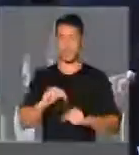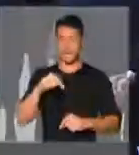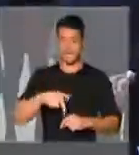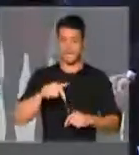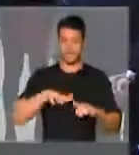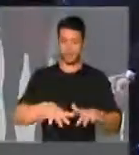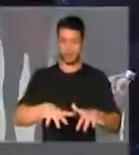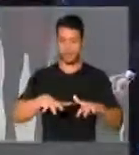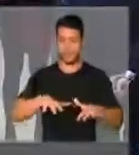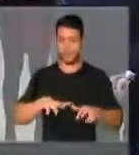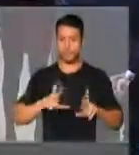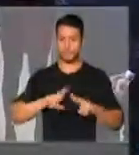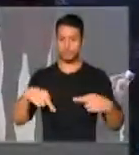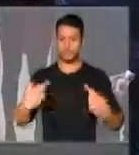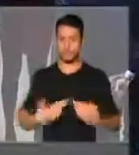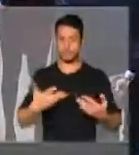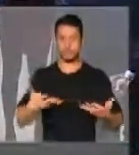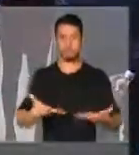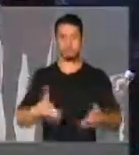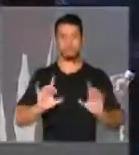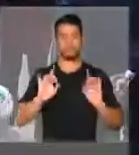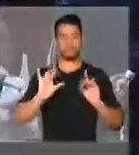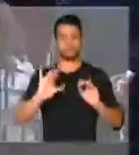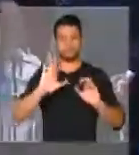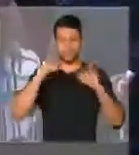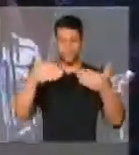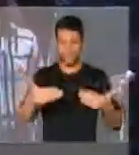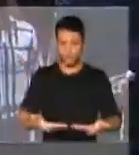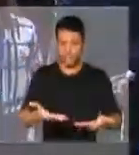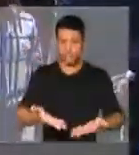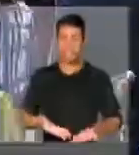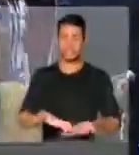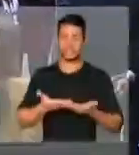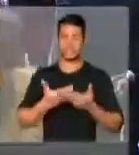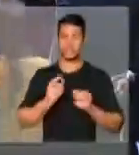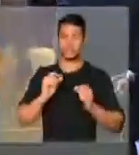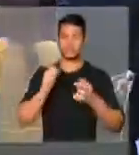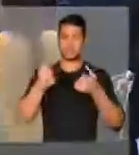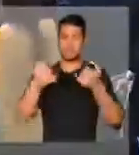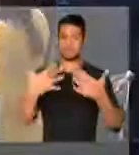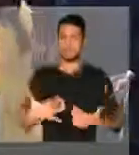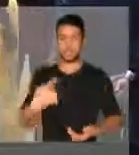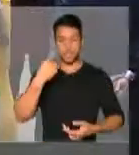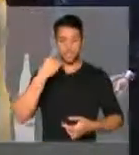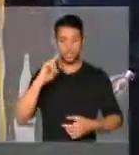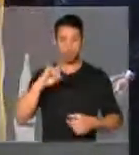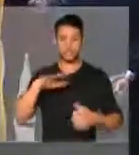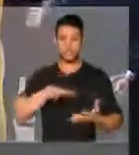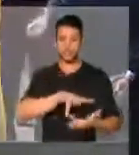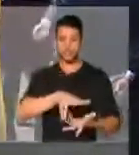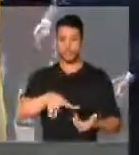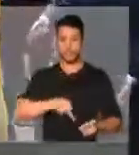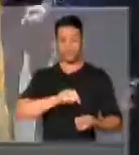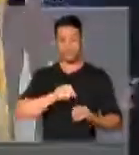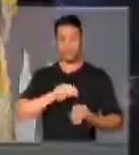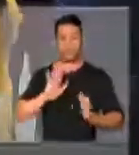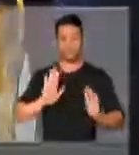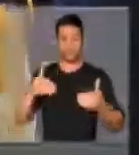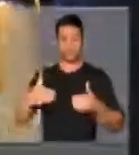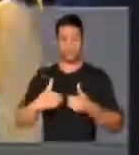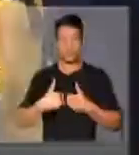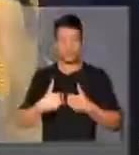dos Deputados uma sessão solene para chamar a atenção para o Dia Mundial do Autismo, Dia Nacional de